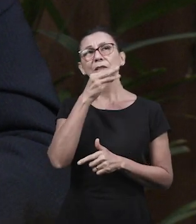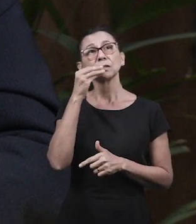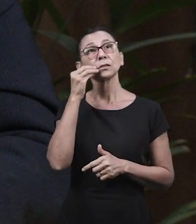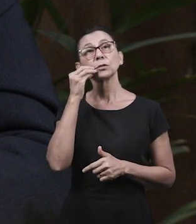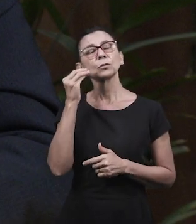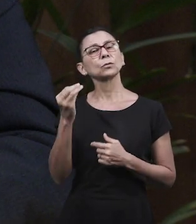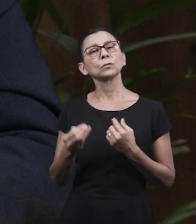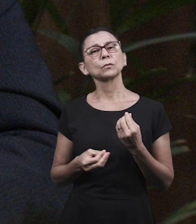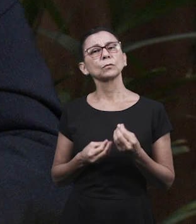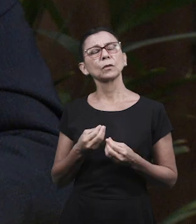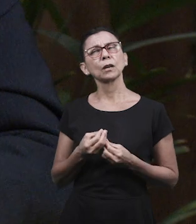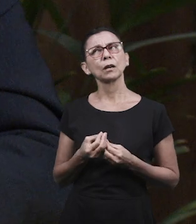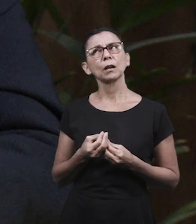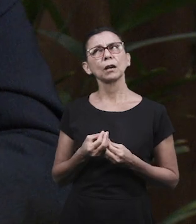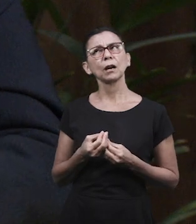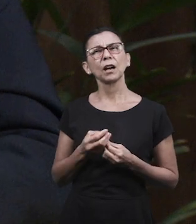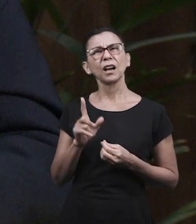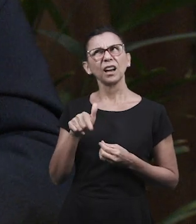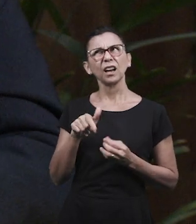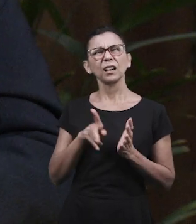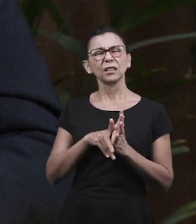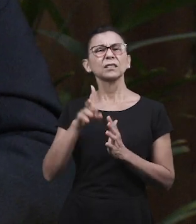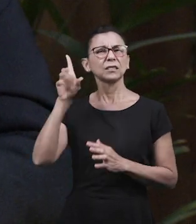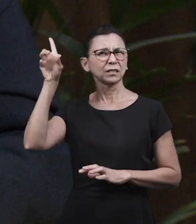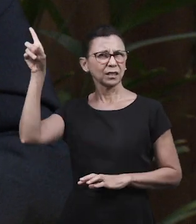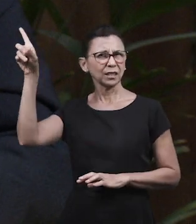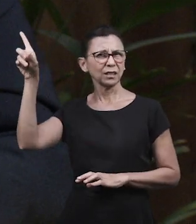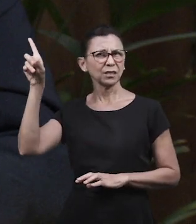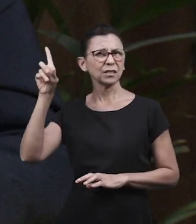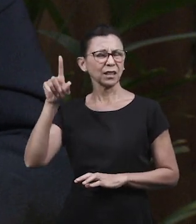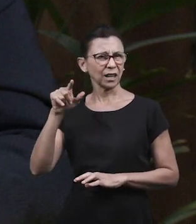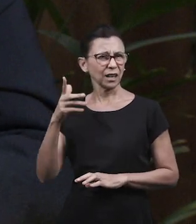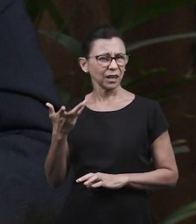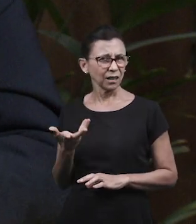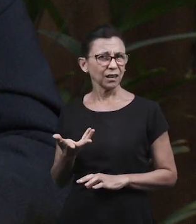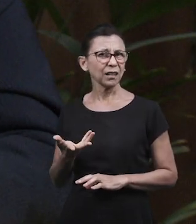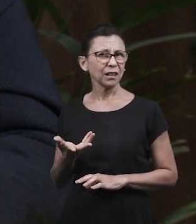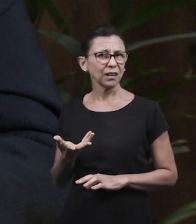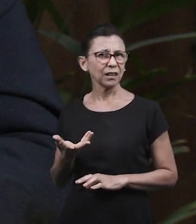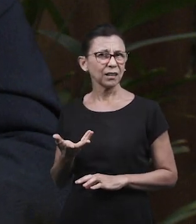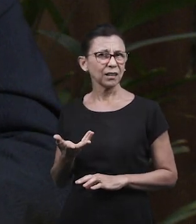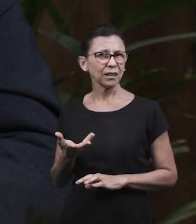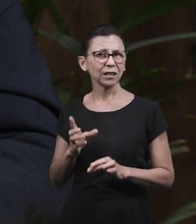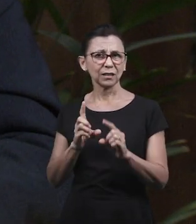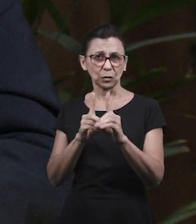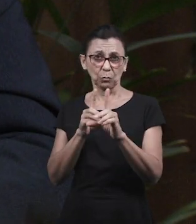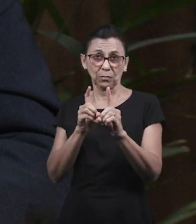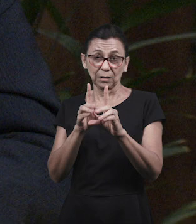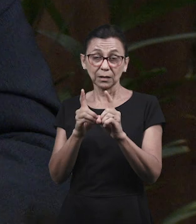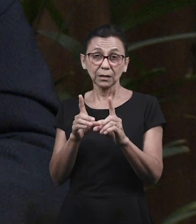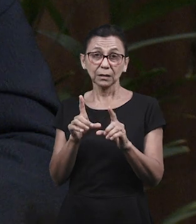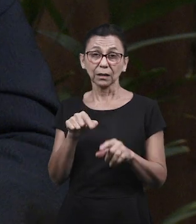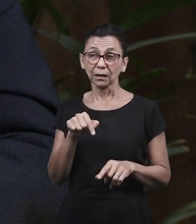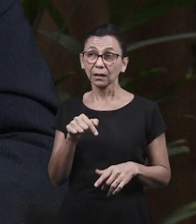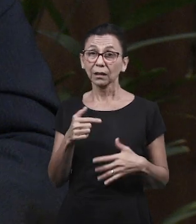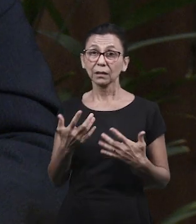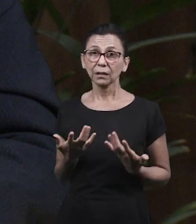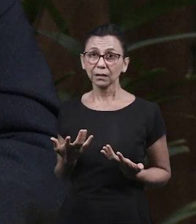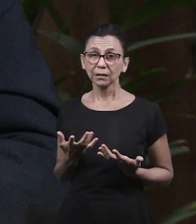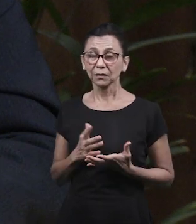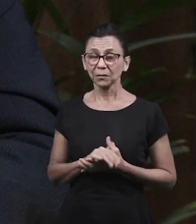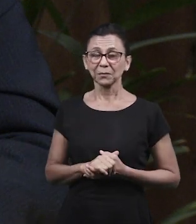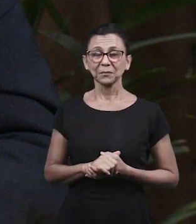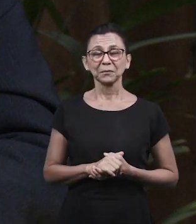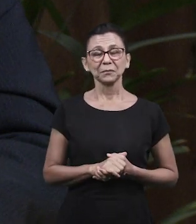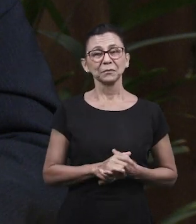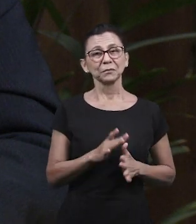Jejum é um recurso, é de Deus, né? Isso é uma doutrina. Então,